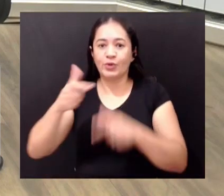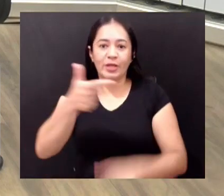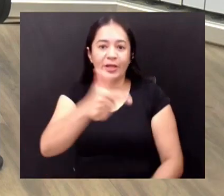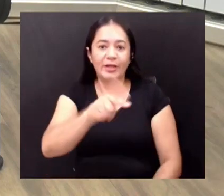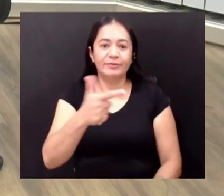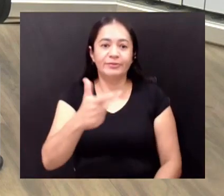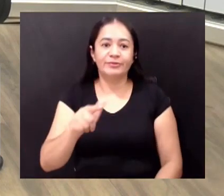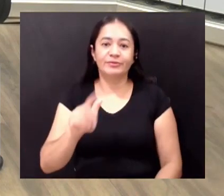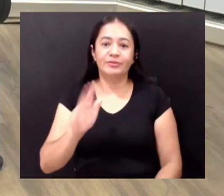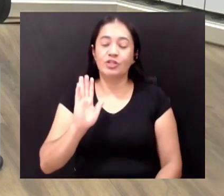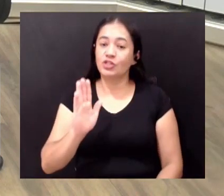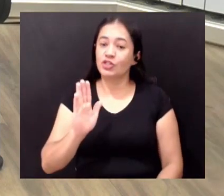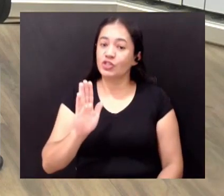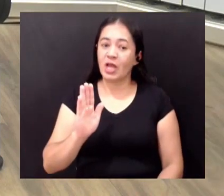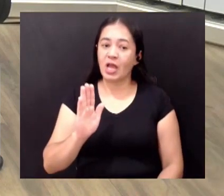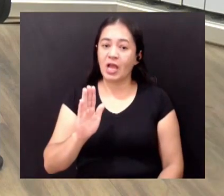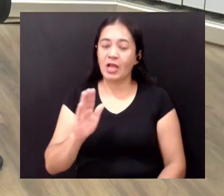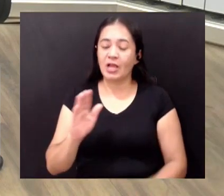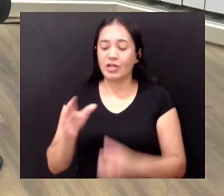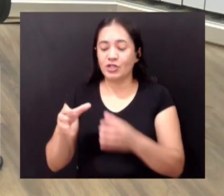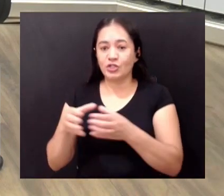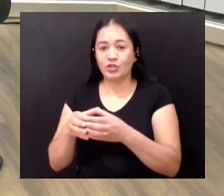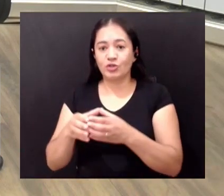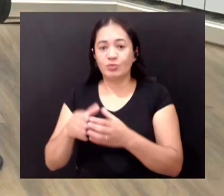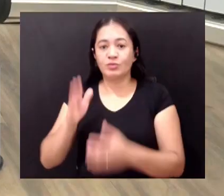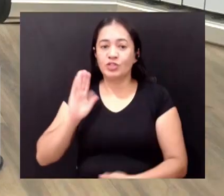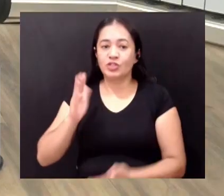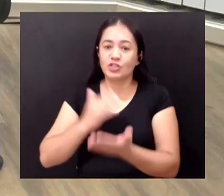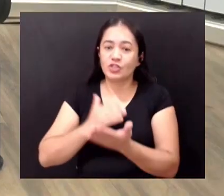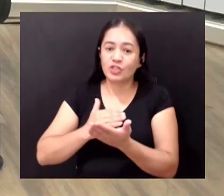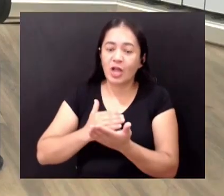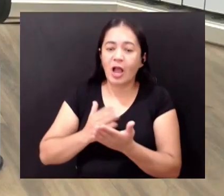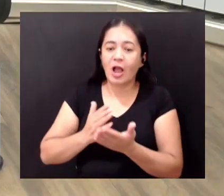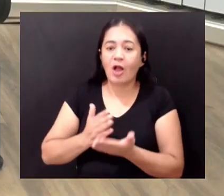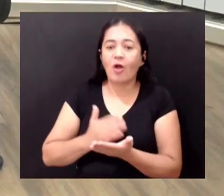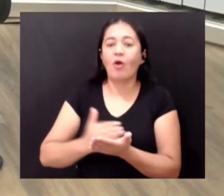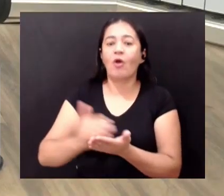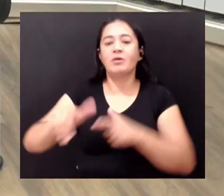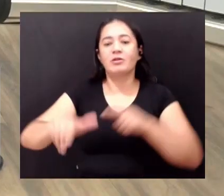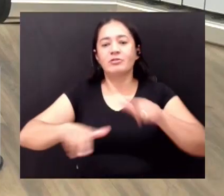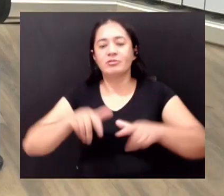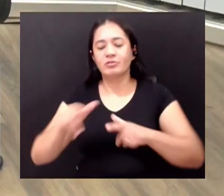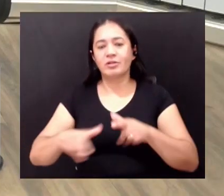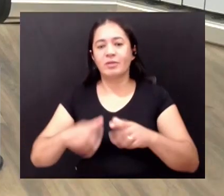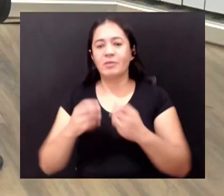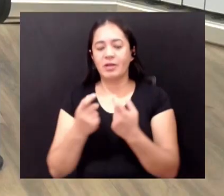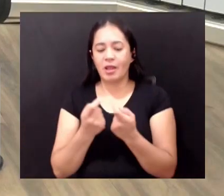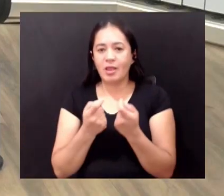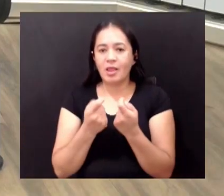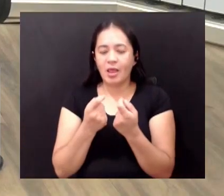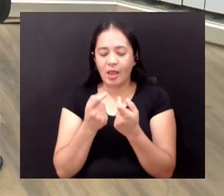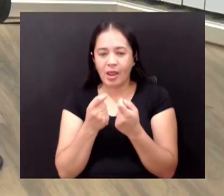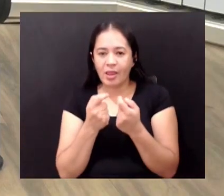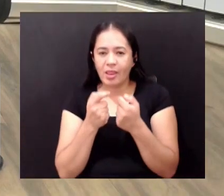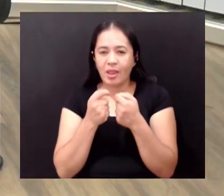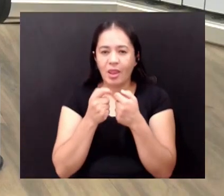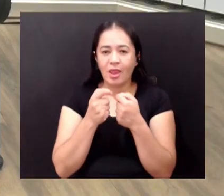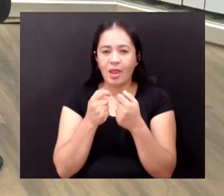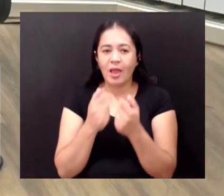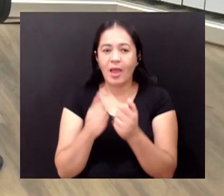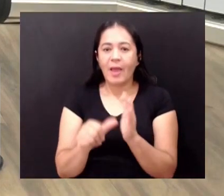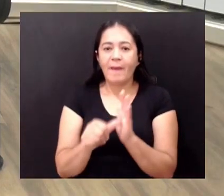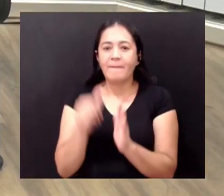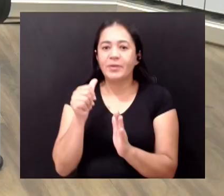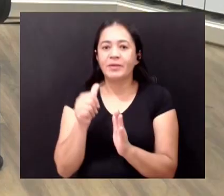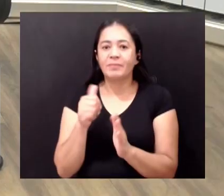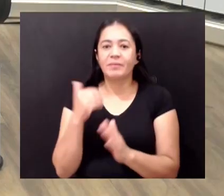que nasceu com o celular na mão, é totalmente envolvido com tecnologia. As primeiras contas eram de pessoas mais